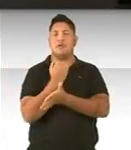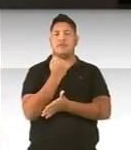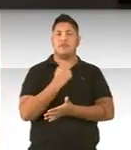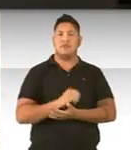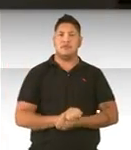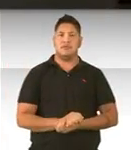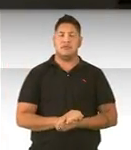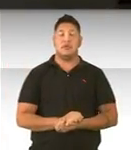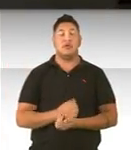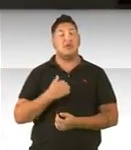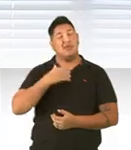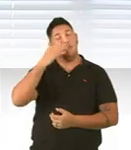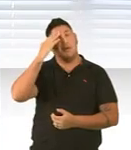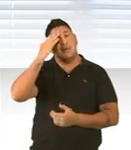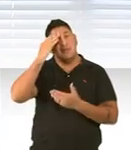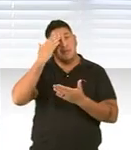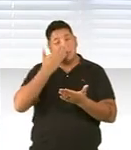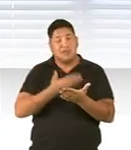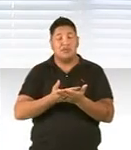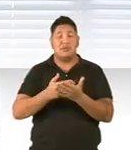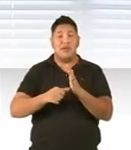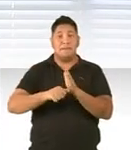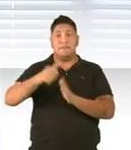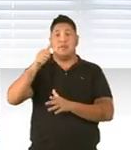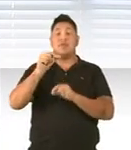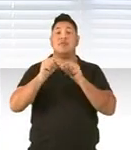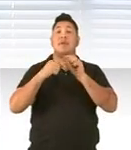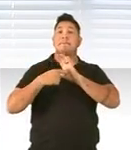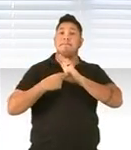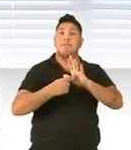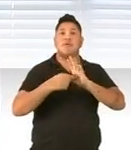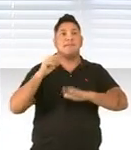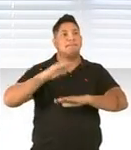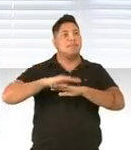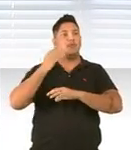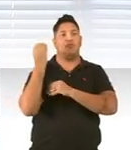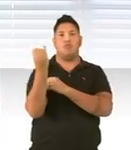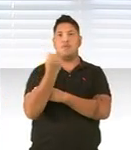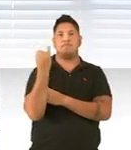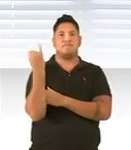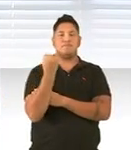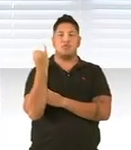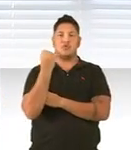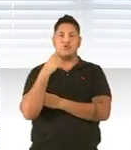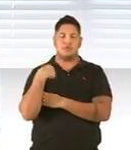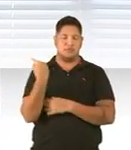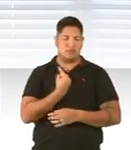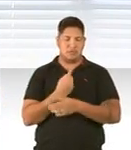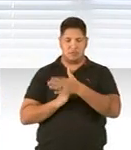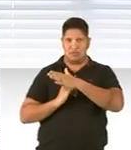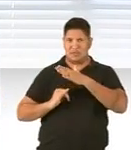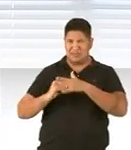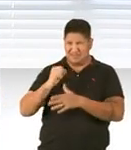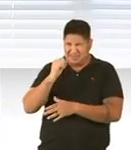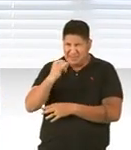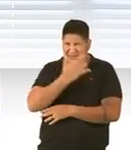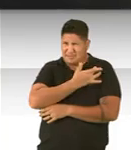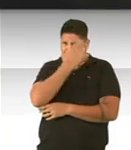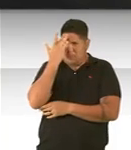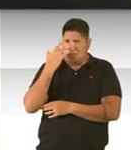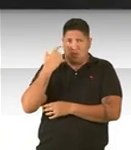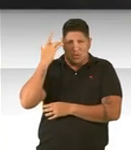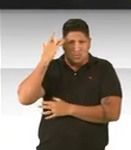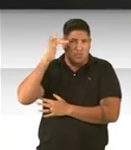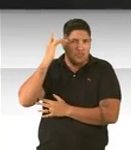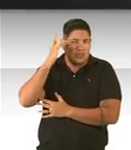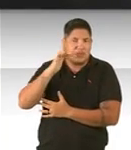ano? Eu acredito que a primeira grande conquista do MPT foi demonstrar mais do que nunca a relevância da instituição. Se alguém duvidava